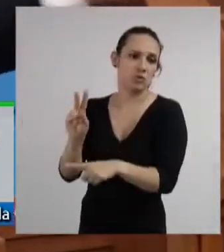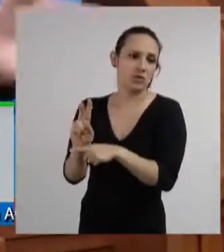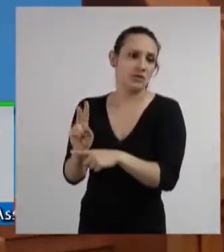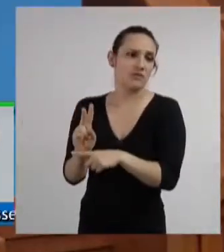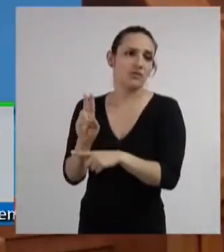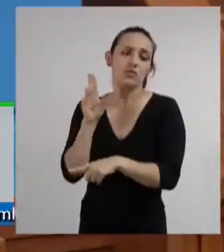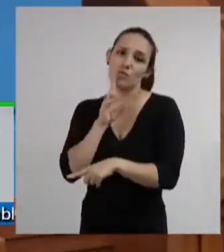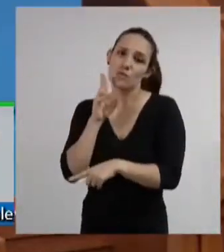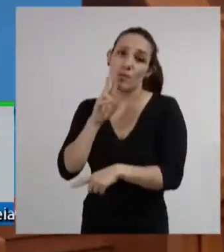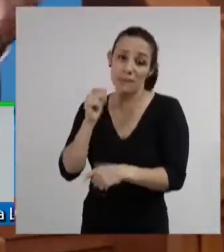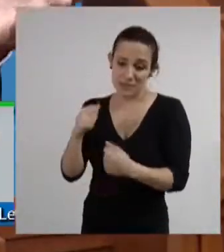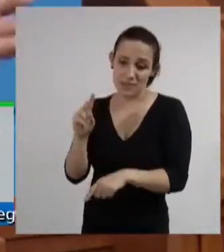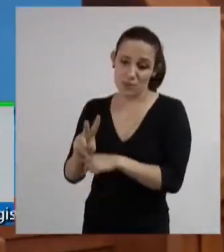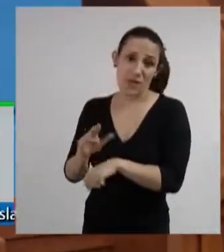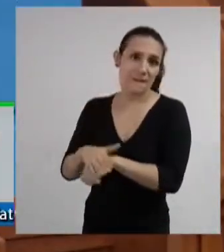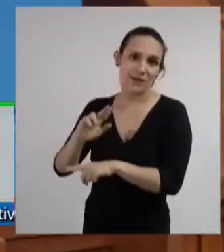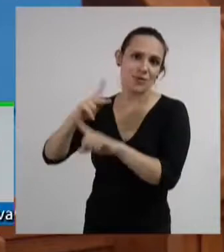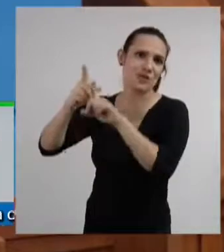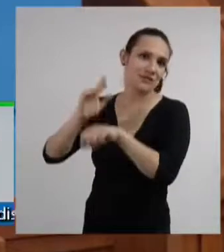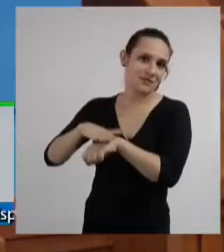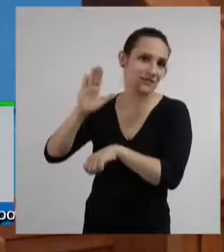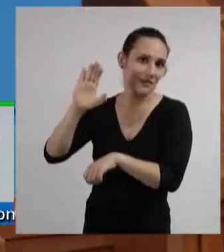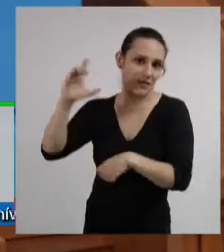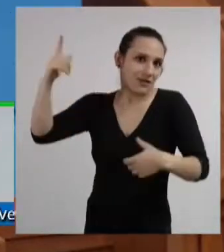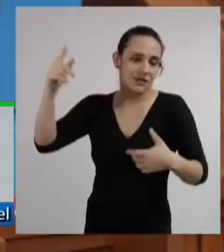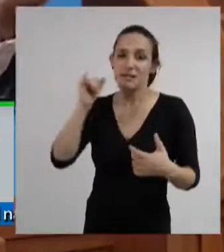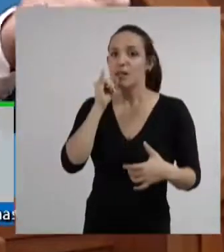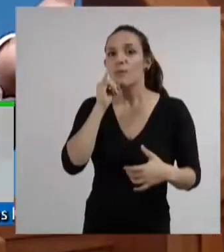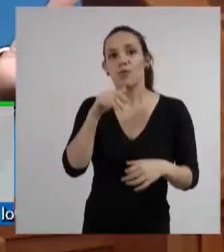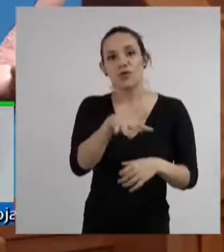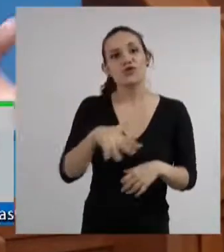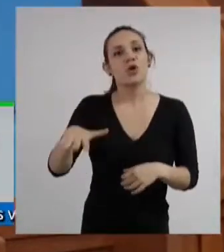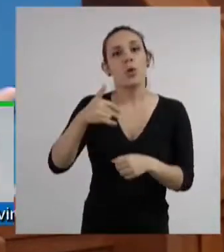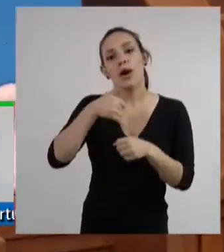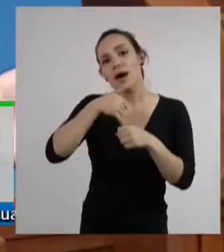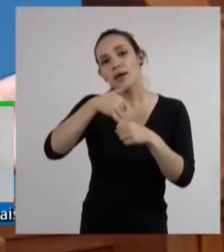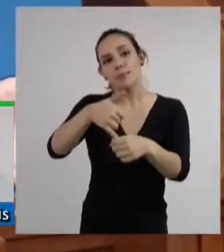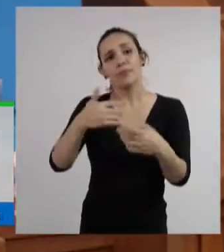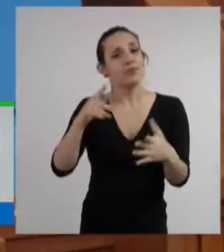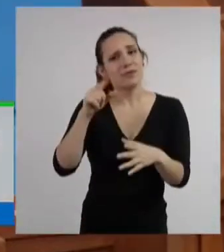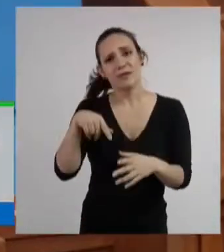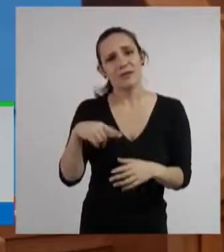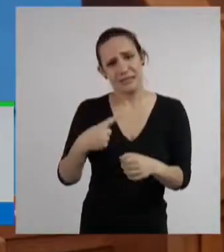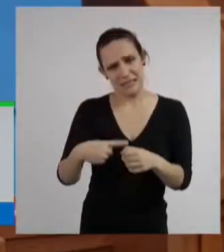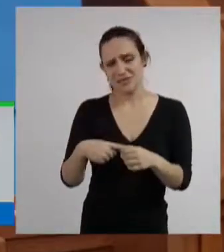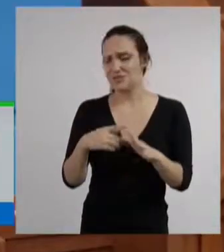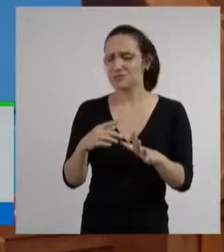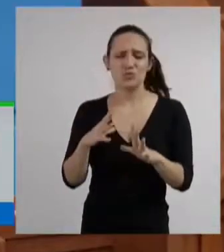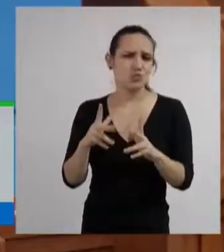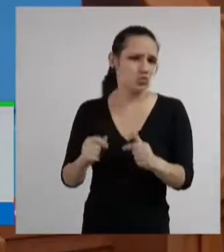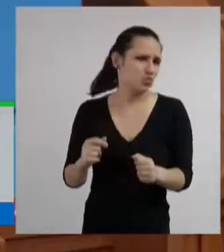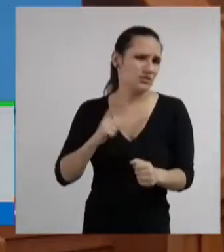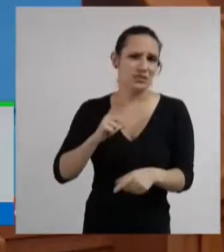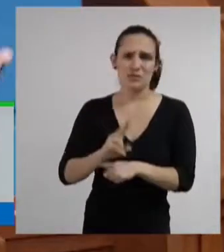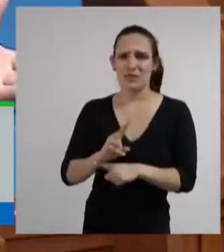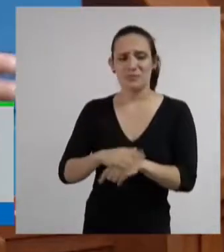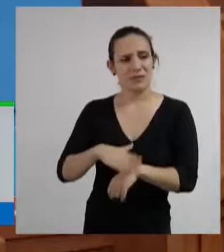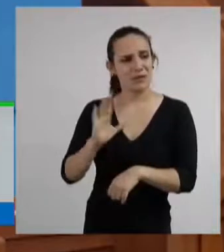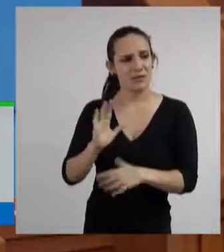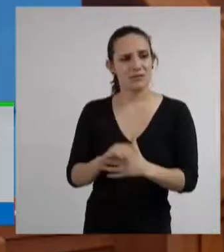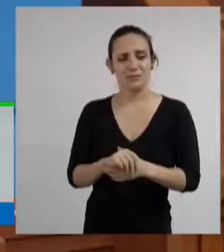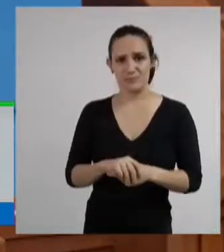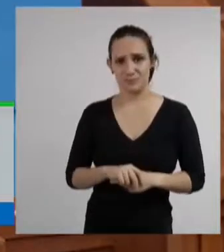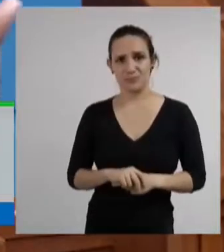é diferenciado. A região de Carapó, que Vossa Excelência diz, hoje não tem mais gradagem. Não